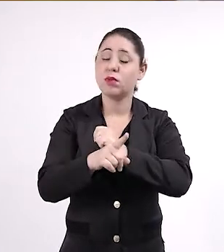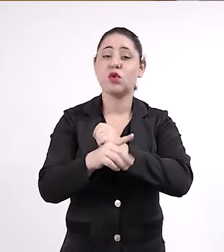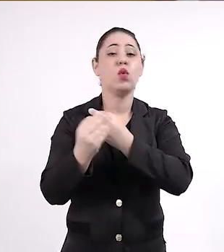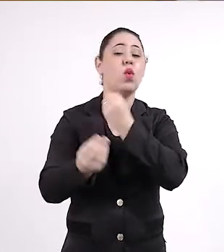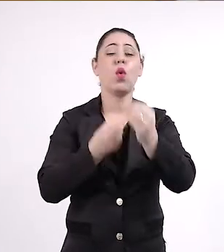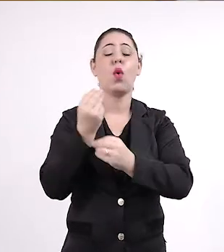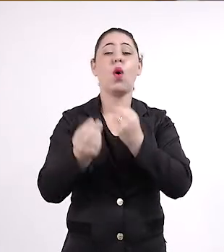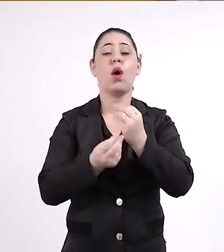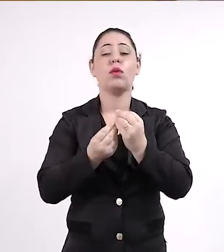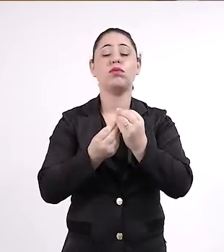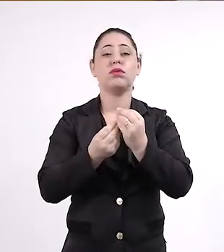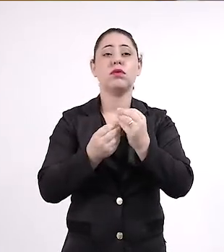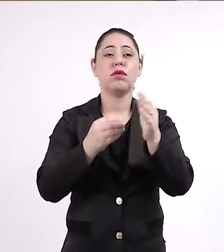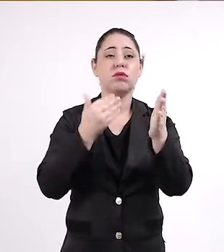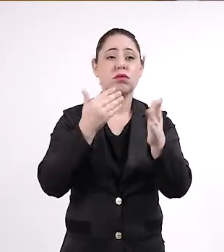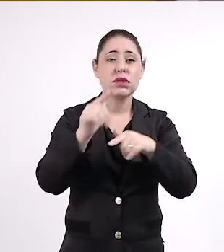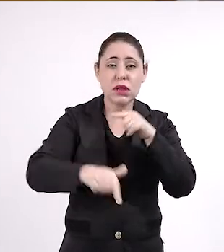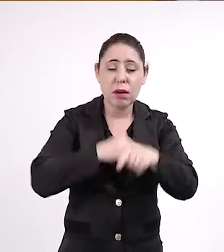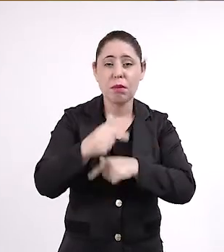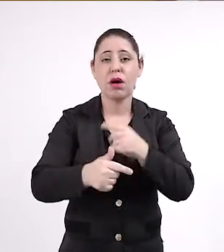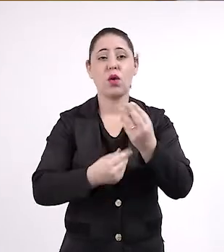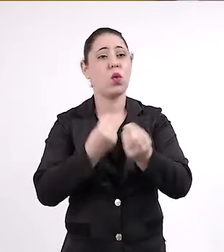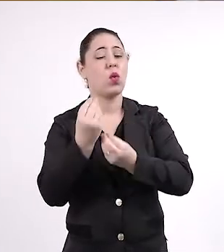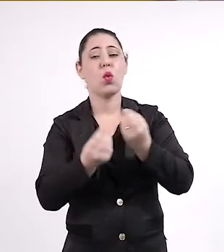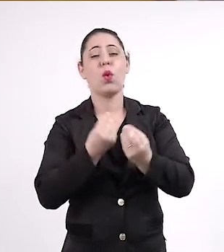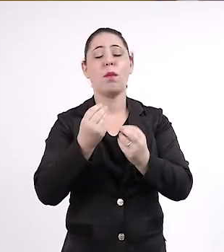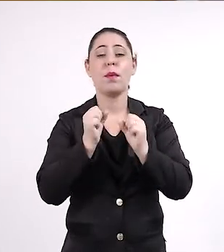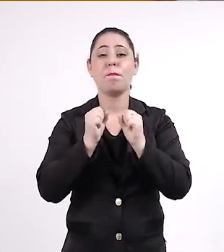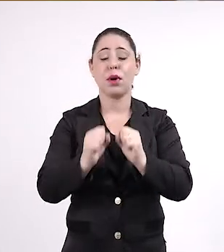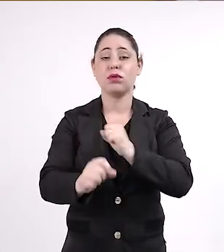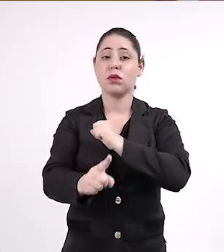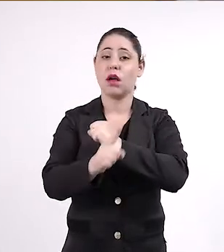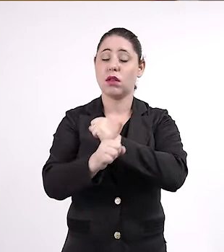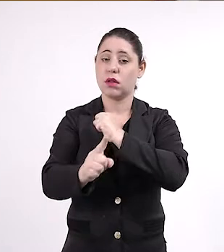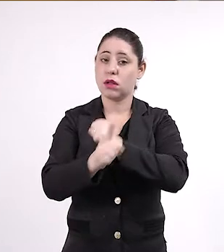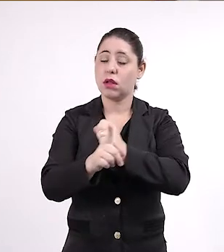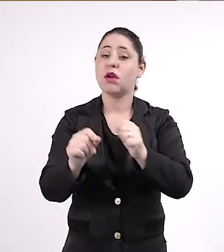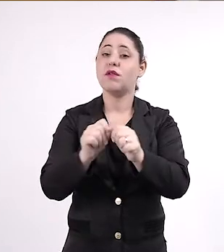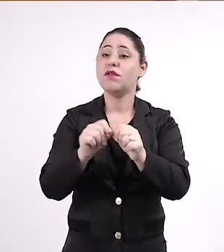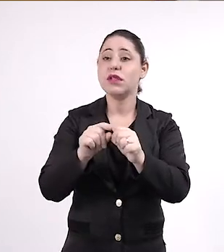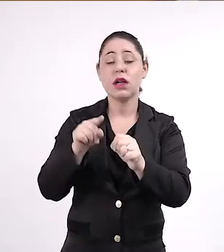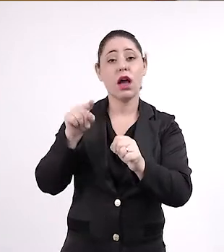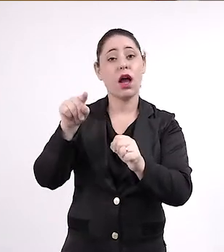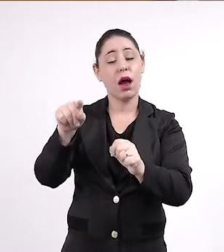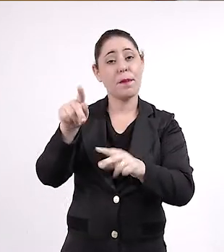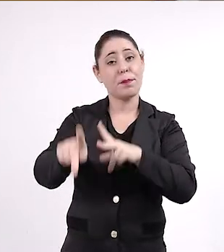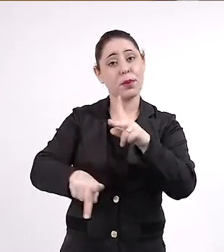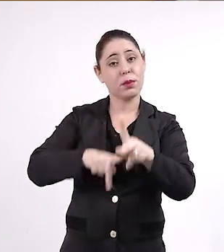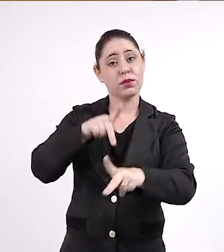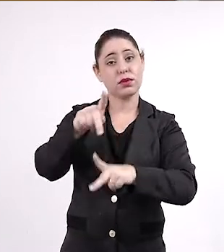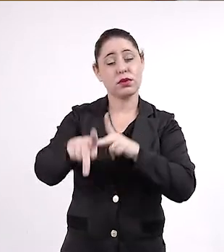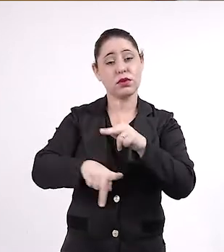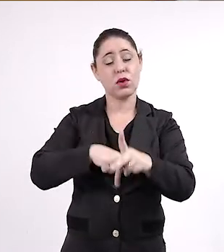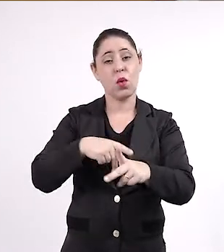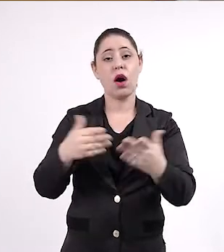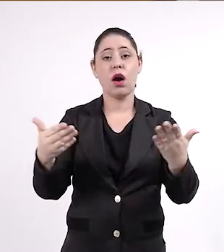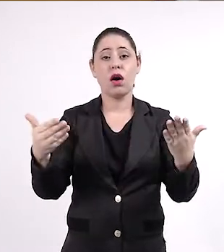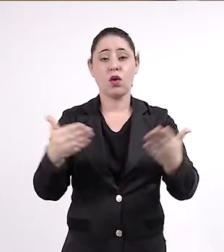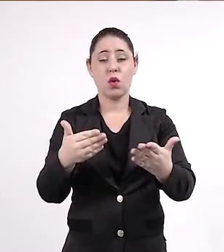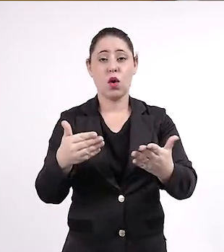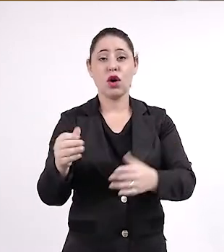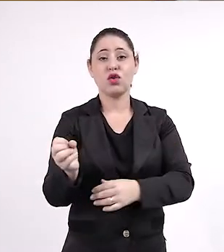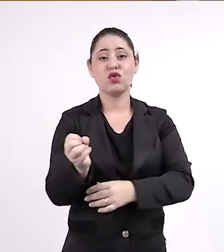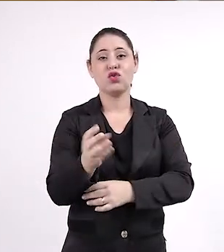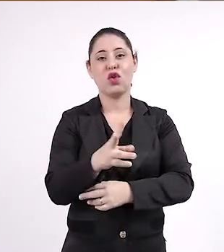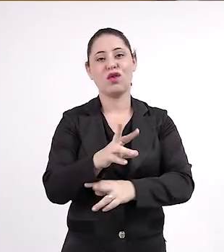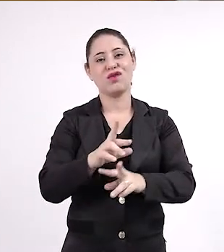continuem acessando os nossos serviços, enfim, que nós possamos continuar prestando atendimento à população,